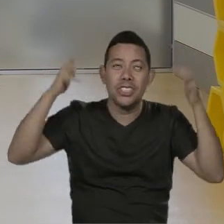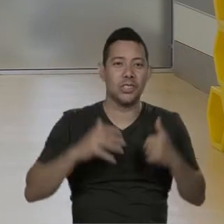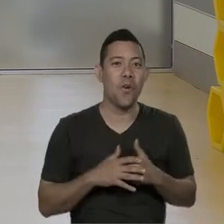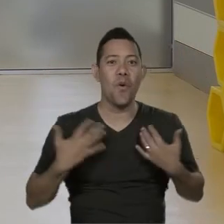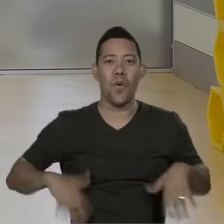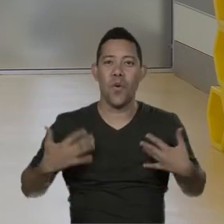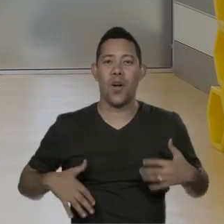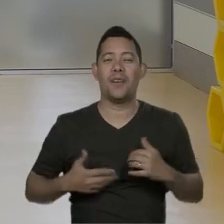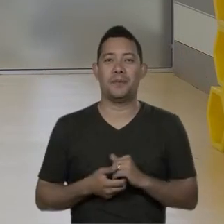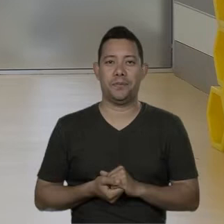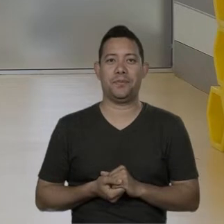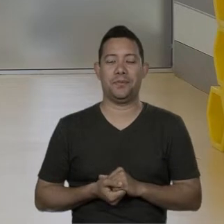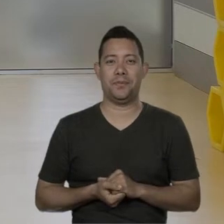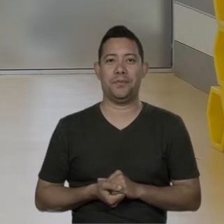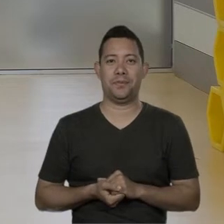fim.